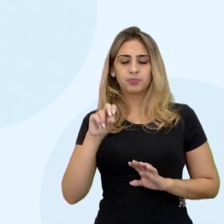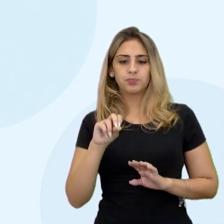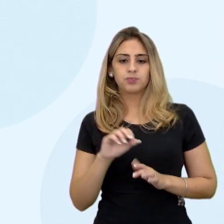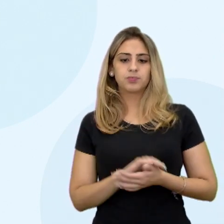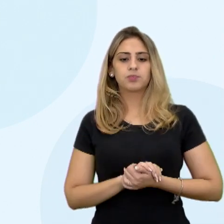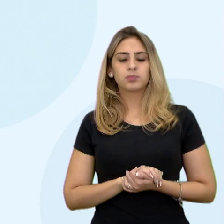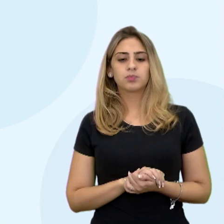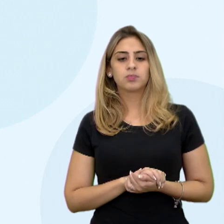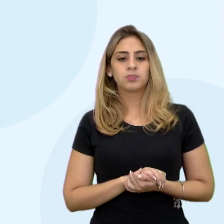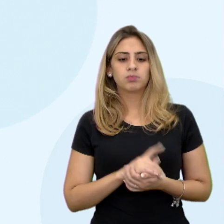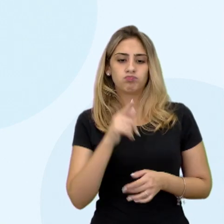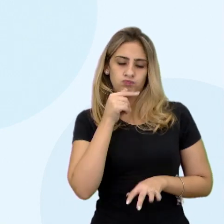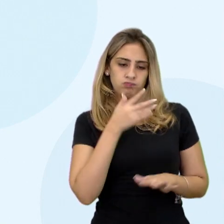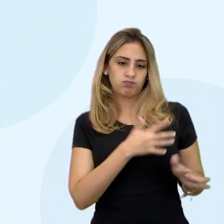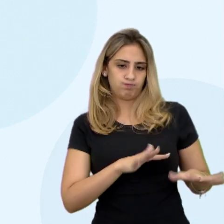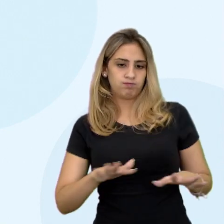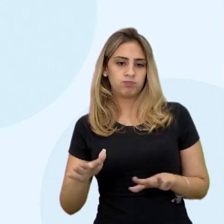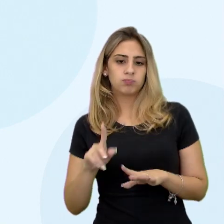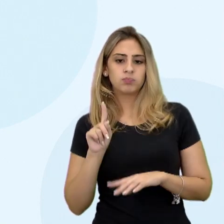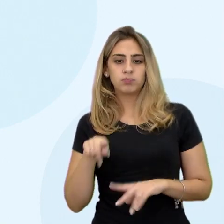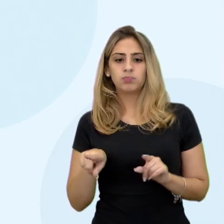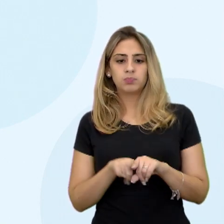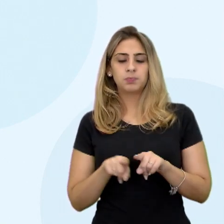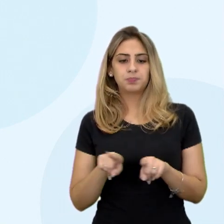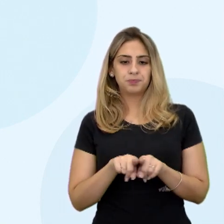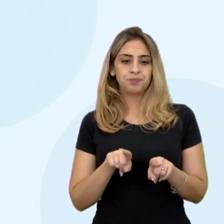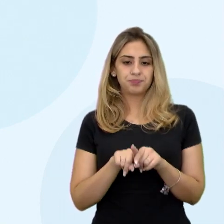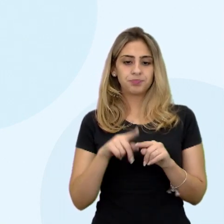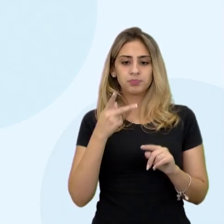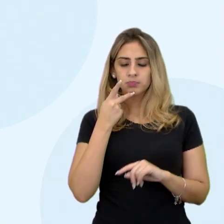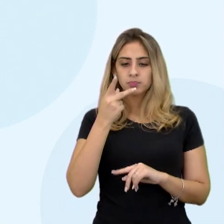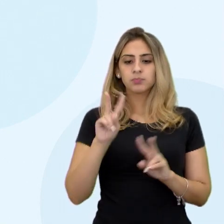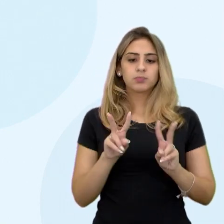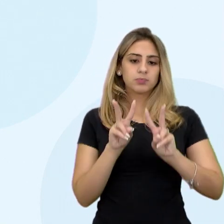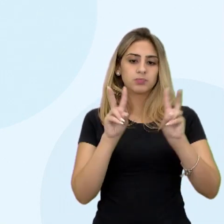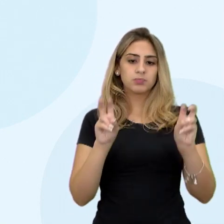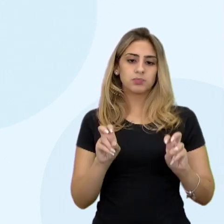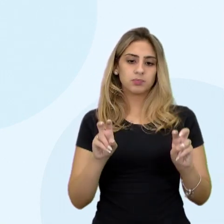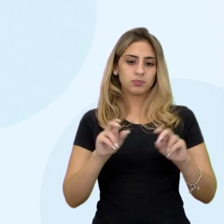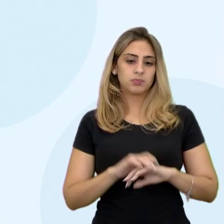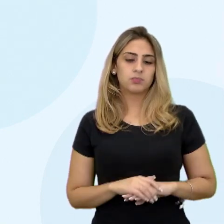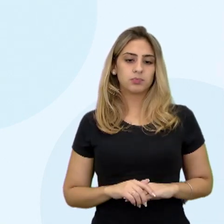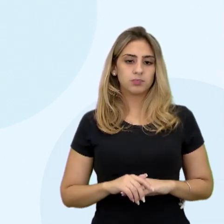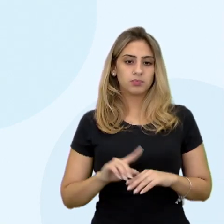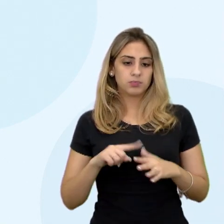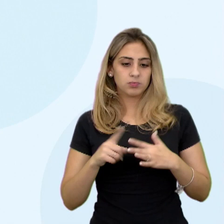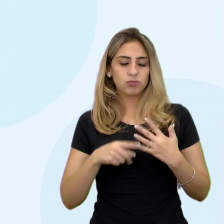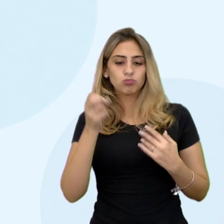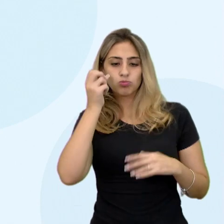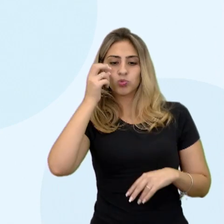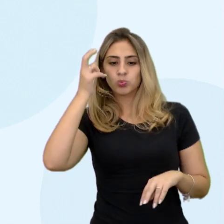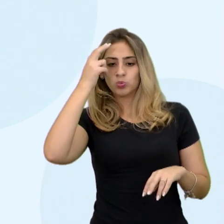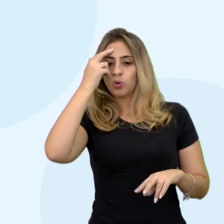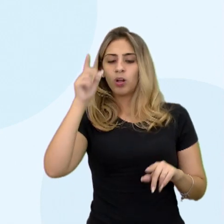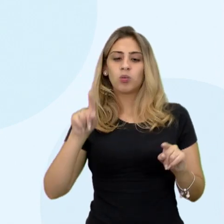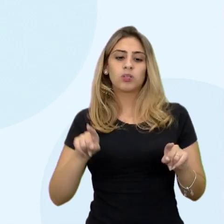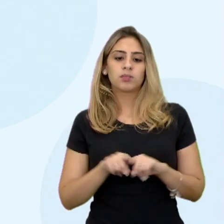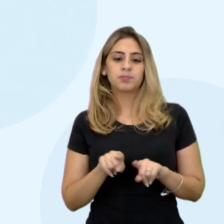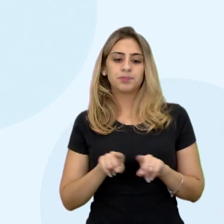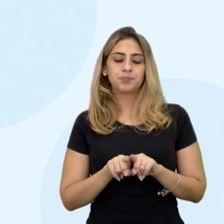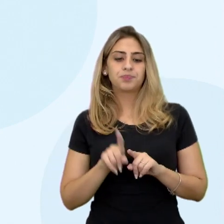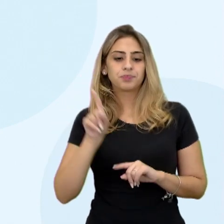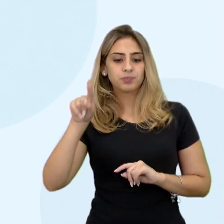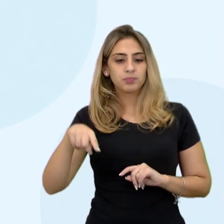né? Isso. E ele também, ele fala sobre a questão cultural. Então, é